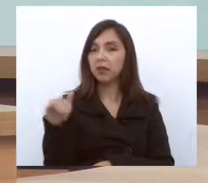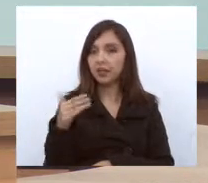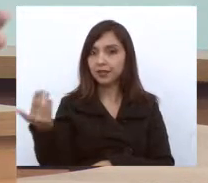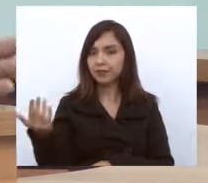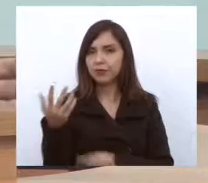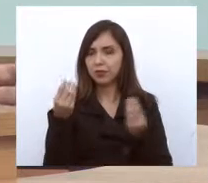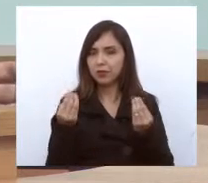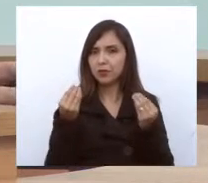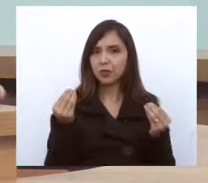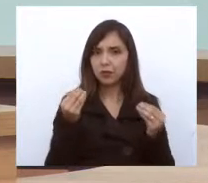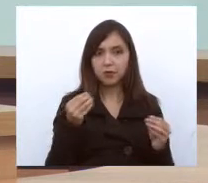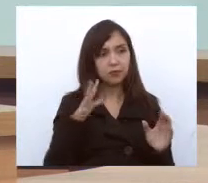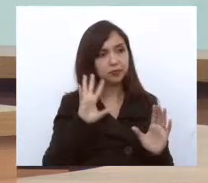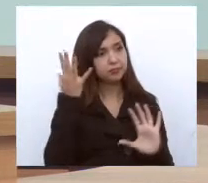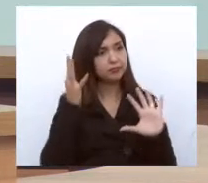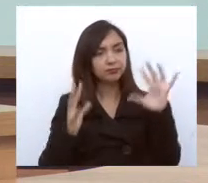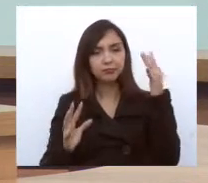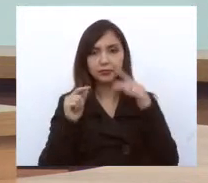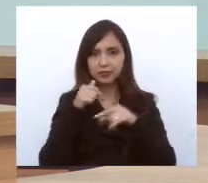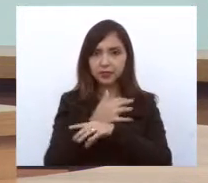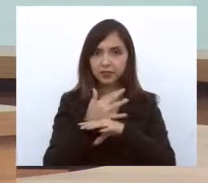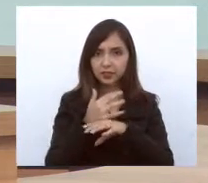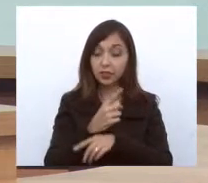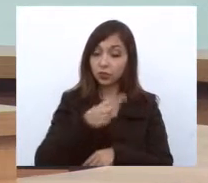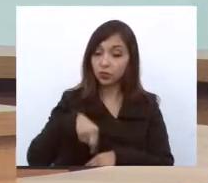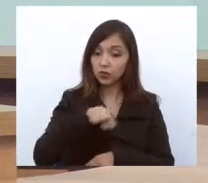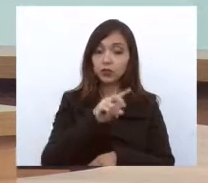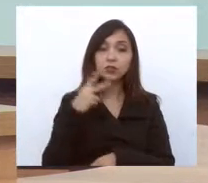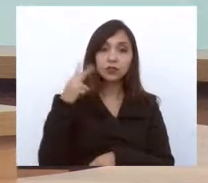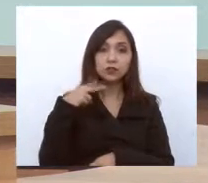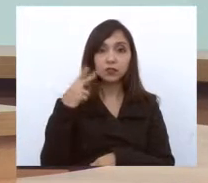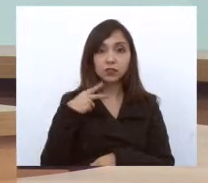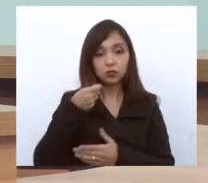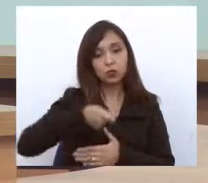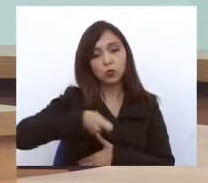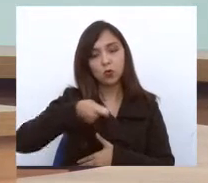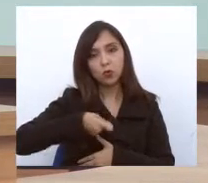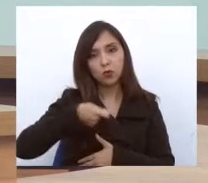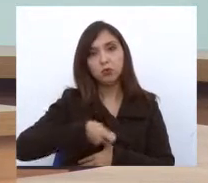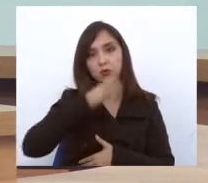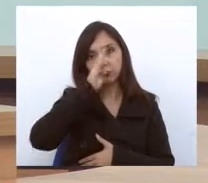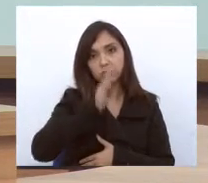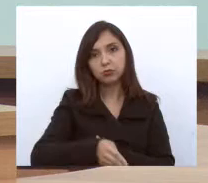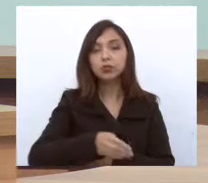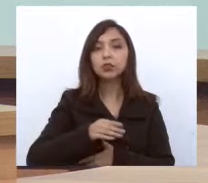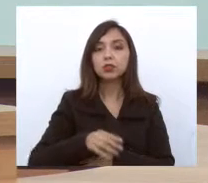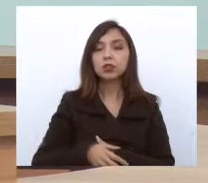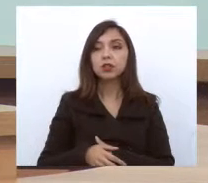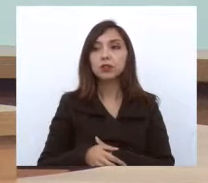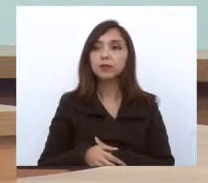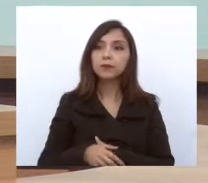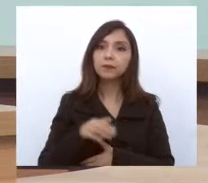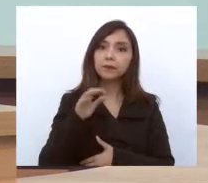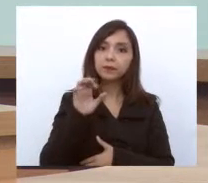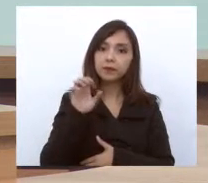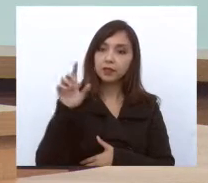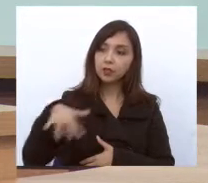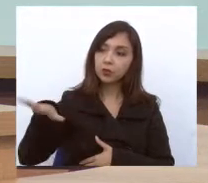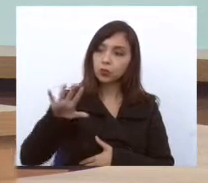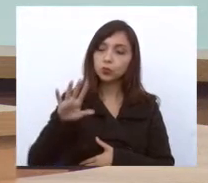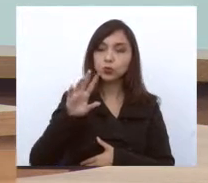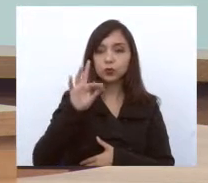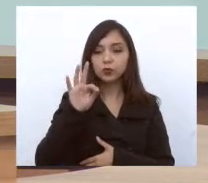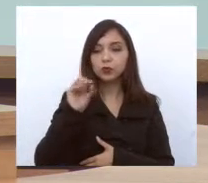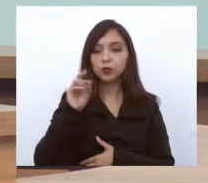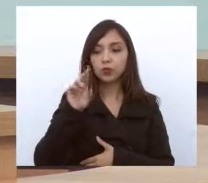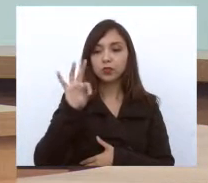é um absurdo o que acontece na cidade. E nós, vereadores, que somos cobrados diretamente, vereador Eduardo Barreto no Fortaleza, tenho certeza